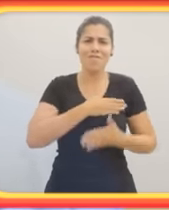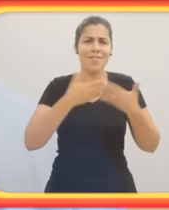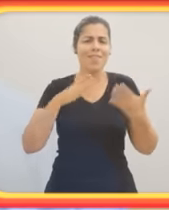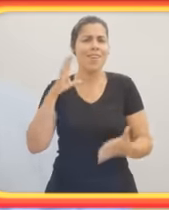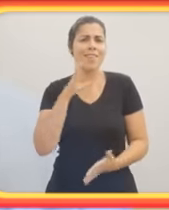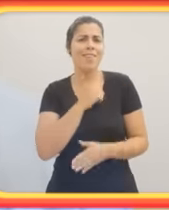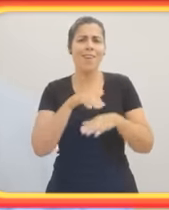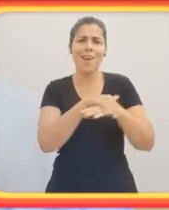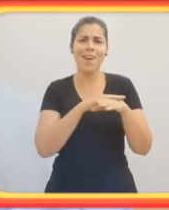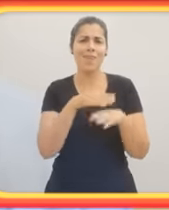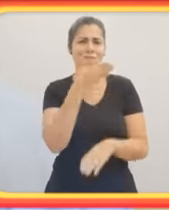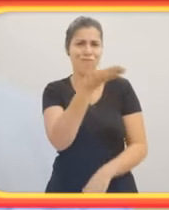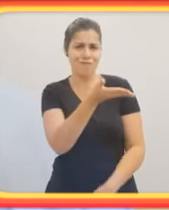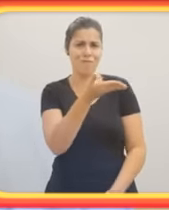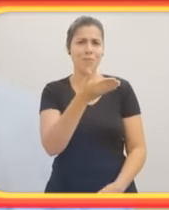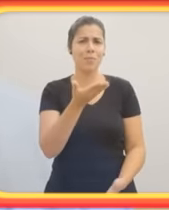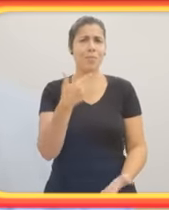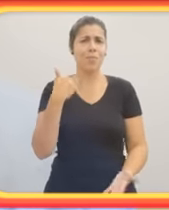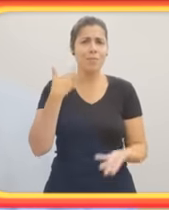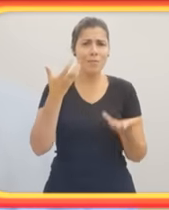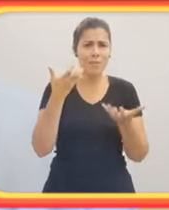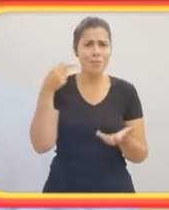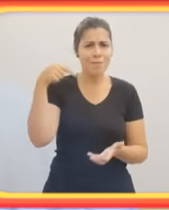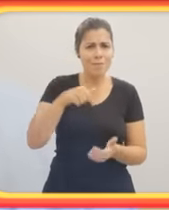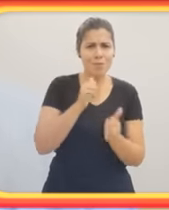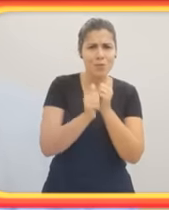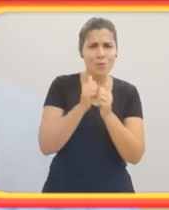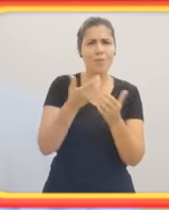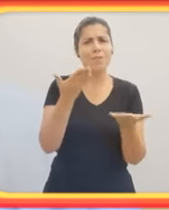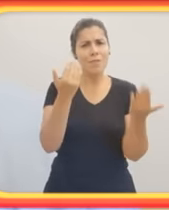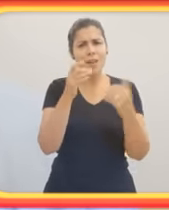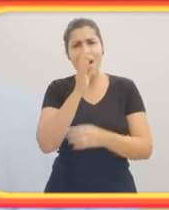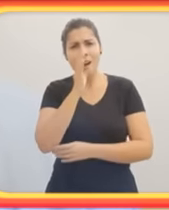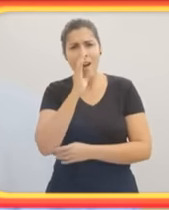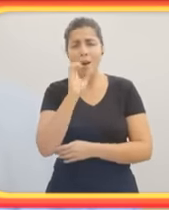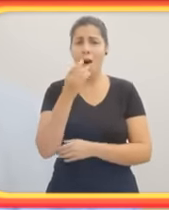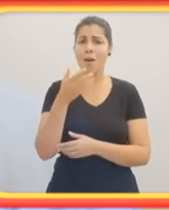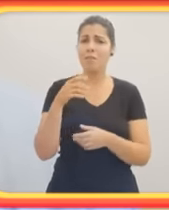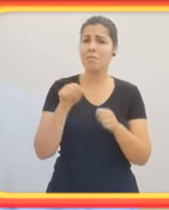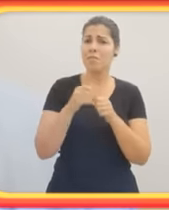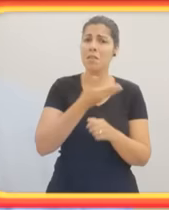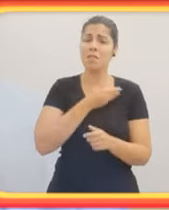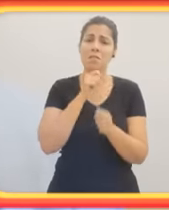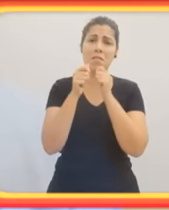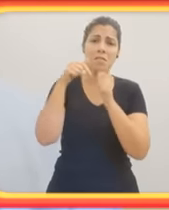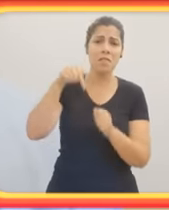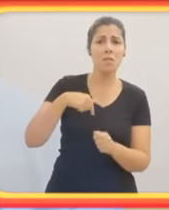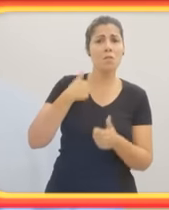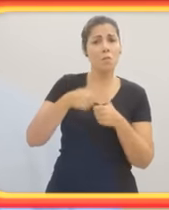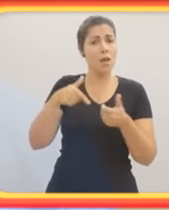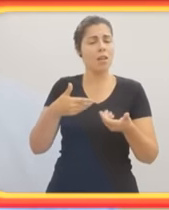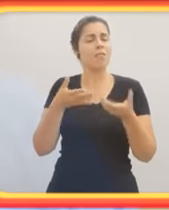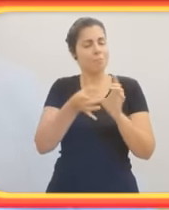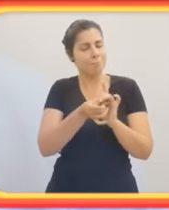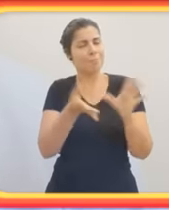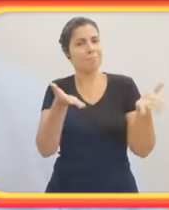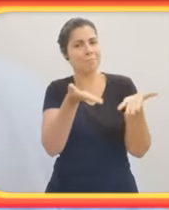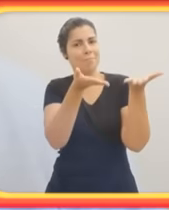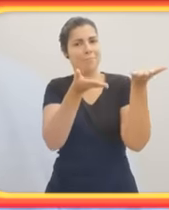especial, foi um grande prazer, adorei conversar contigo. E quando quiser vir